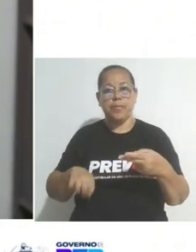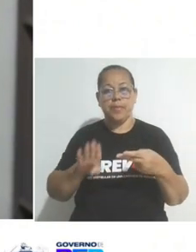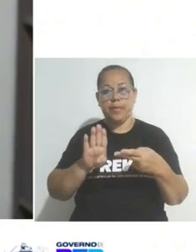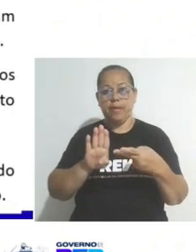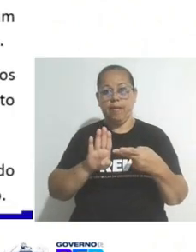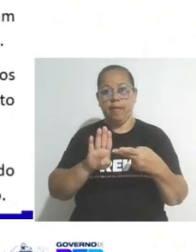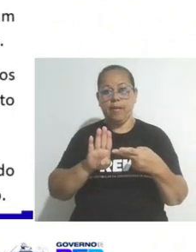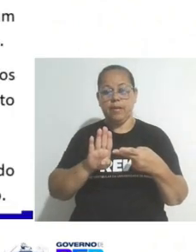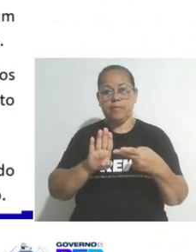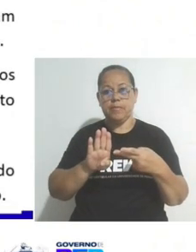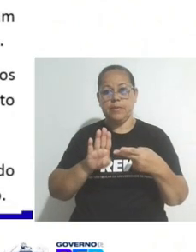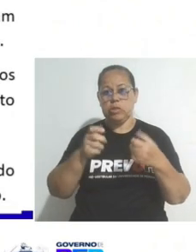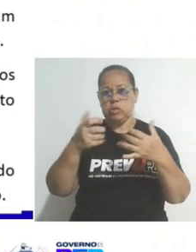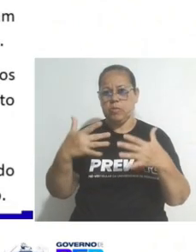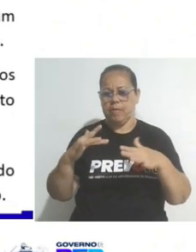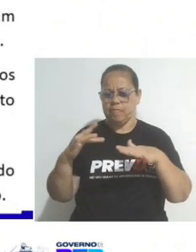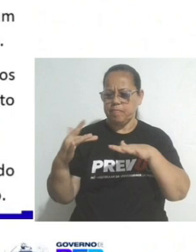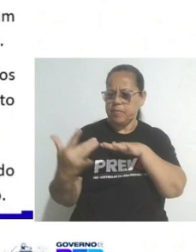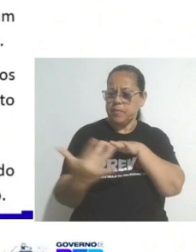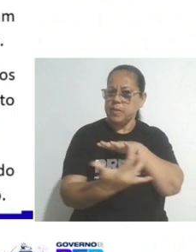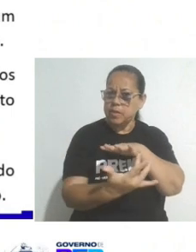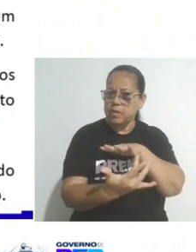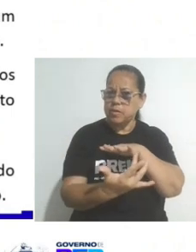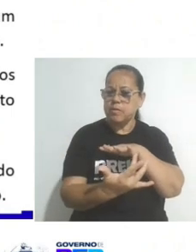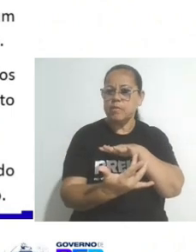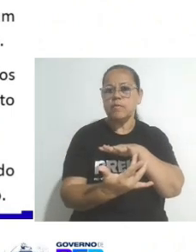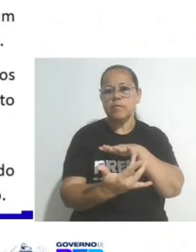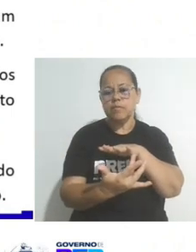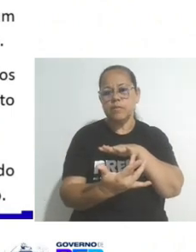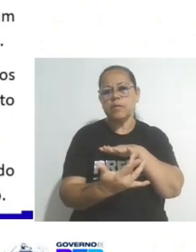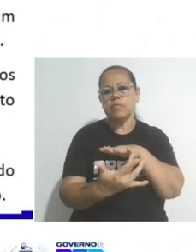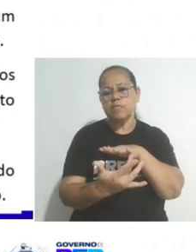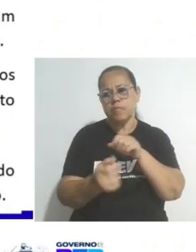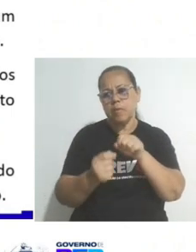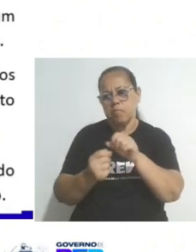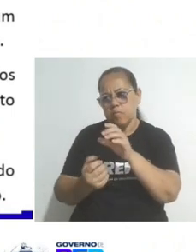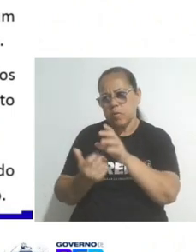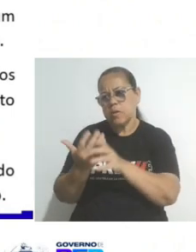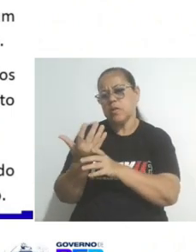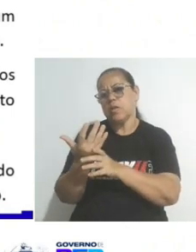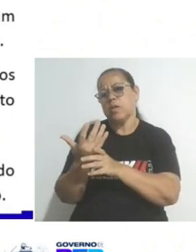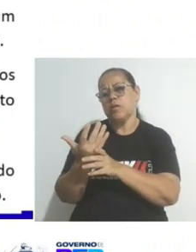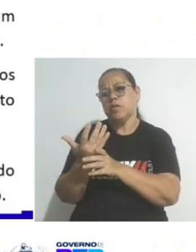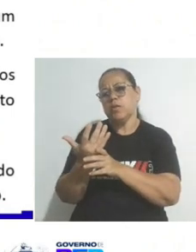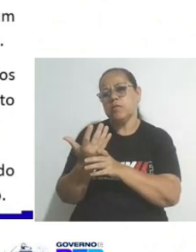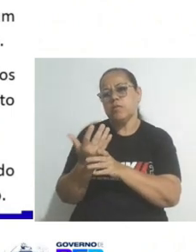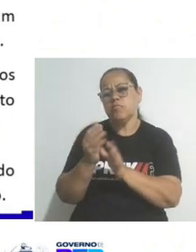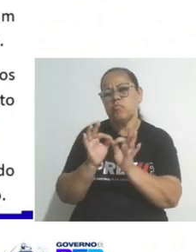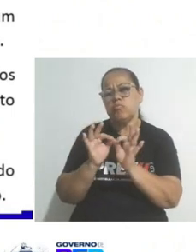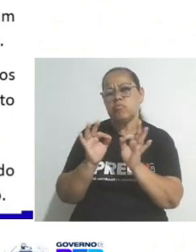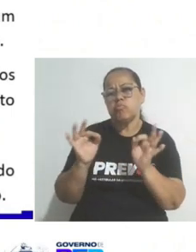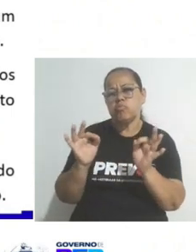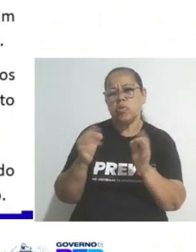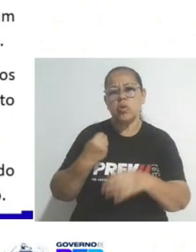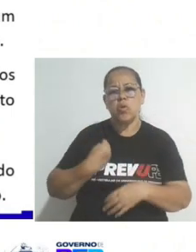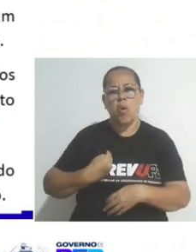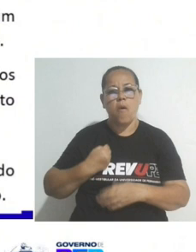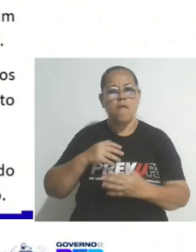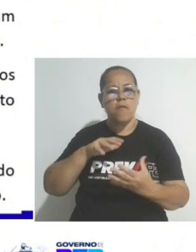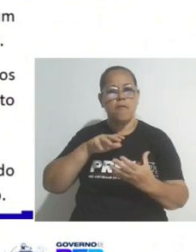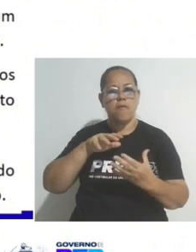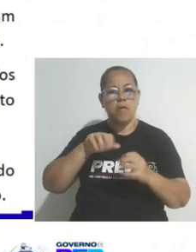diz o seguinte as redes sociais digitais criam condições artificiais de convívio com a sociedade